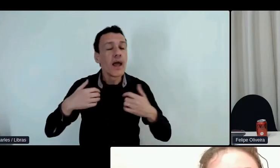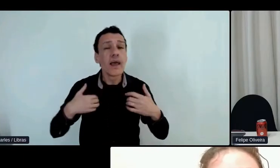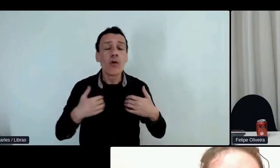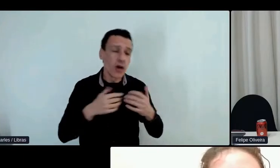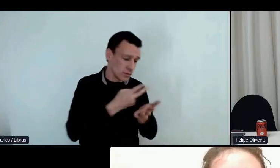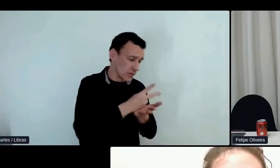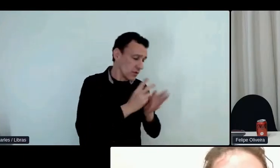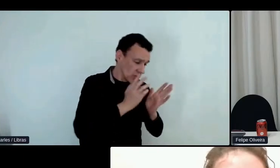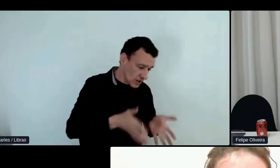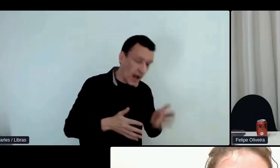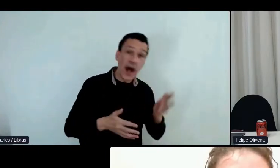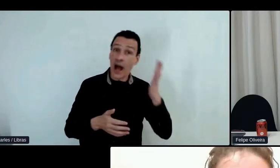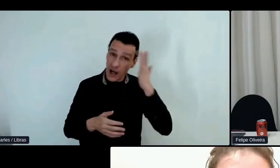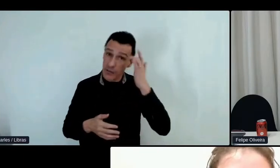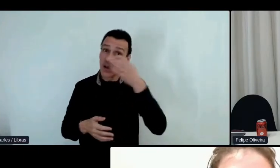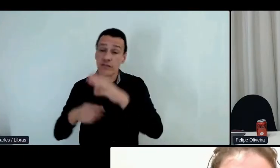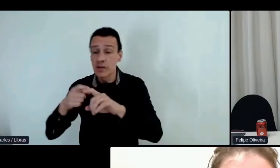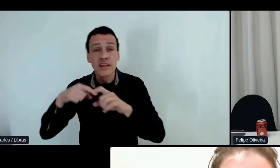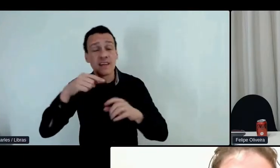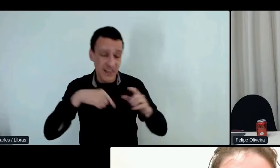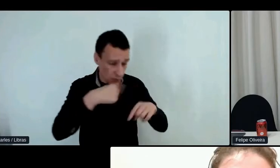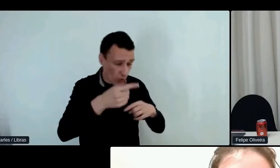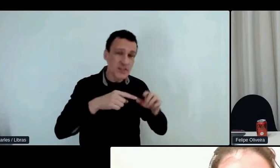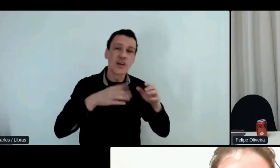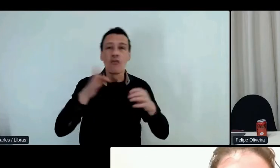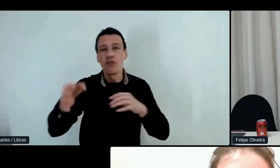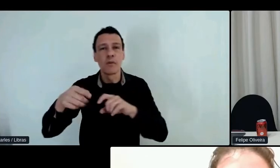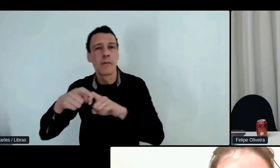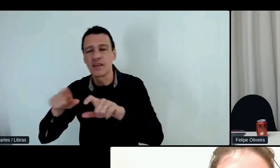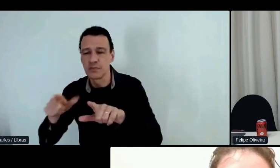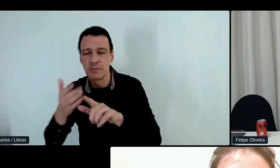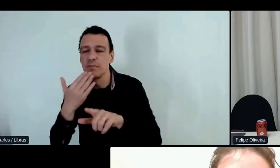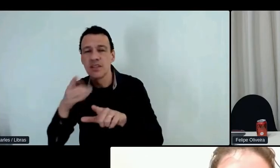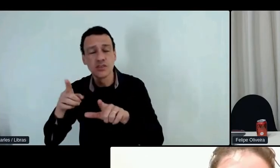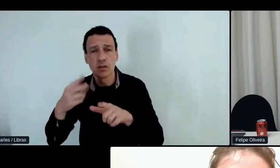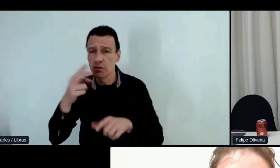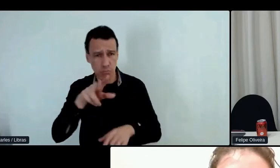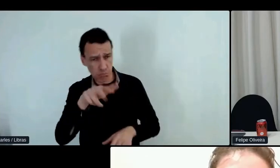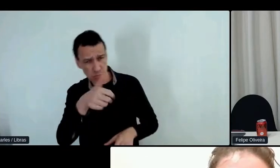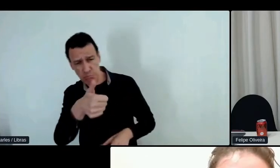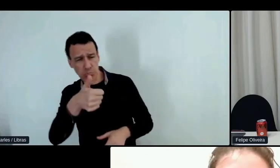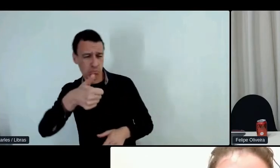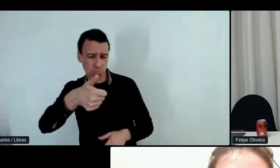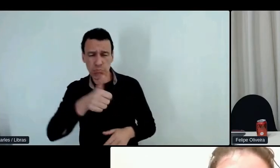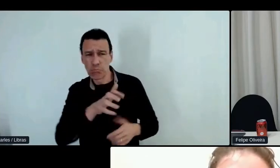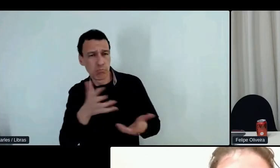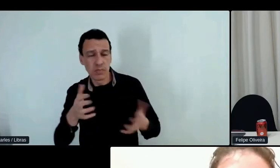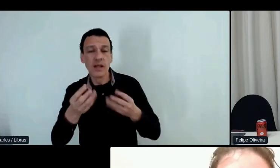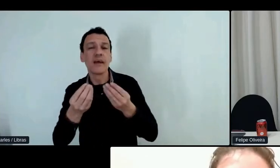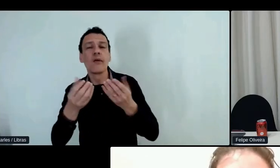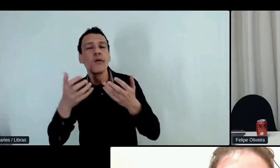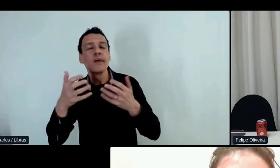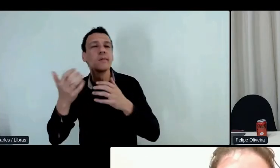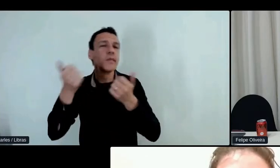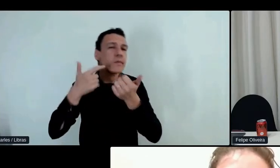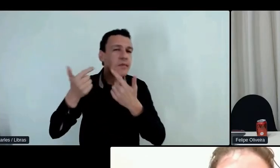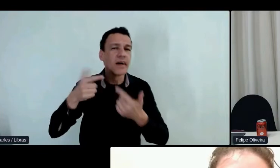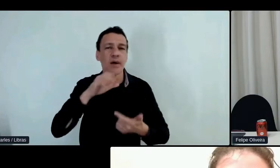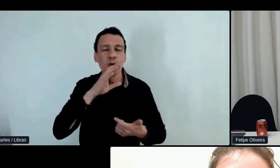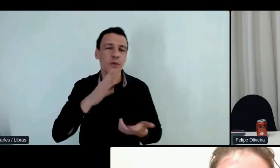realmente fizesse esse trabalho todo, fosse ao médico, porque eu passei várias humilhações da pessoa olhar para minha cara achando que eu só queria um